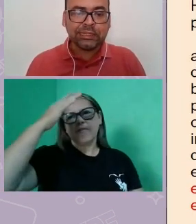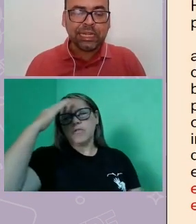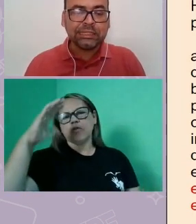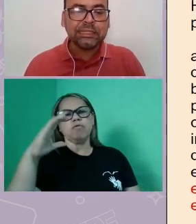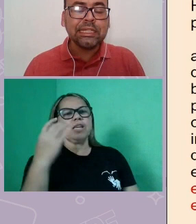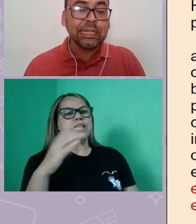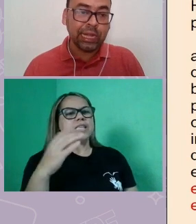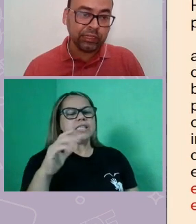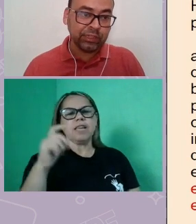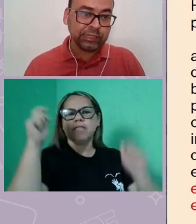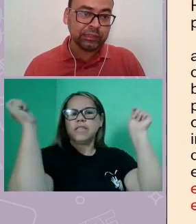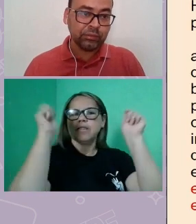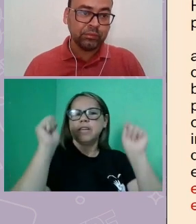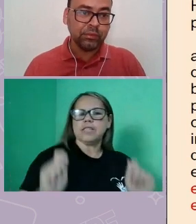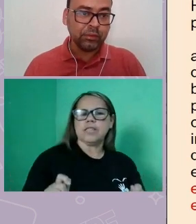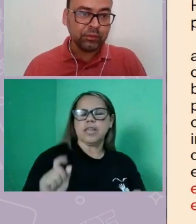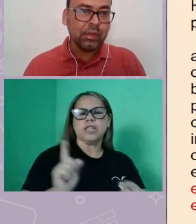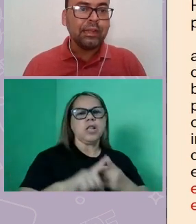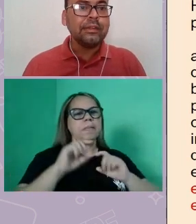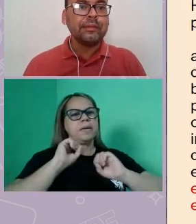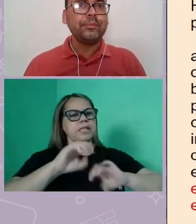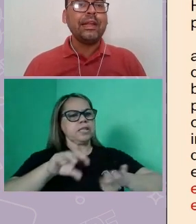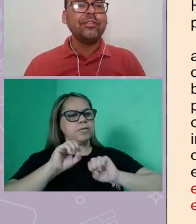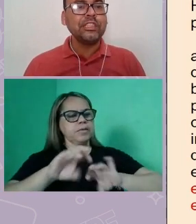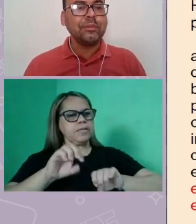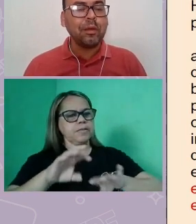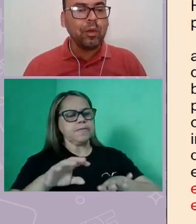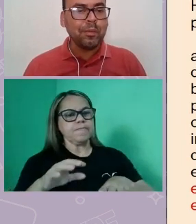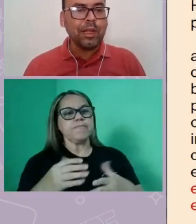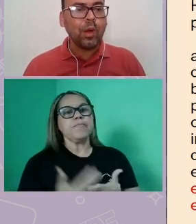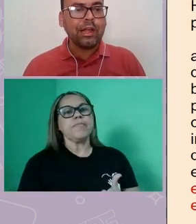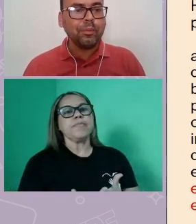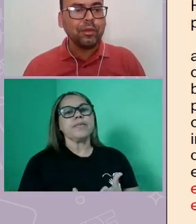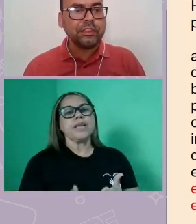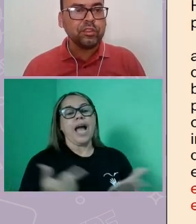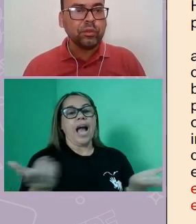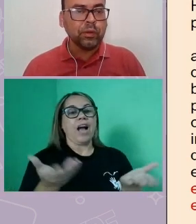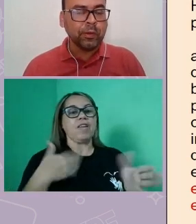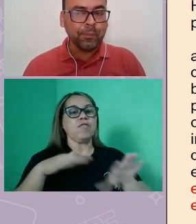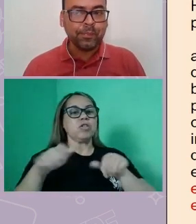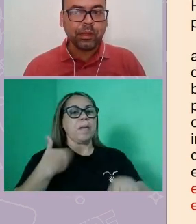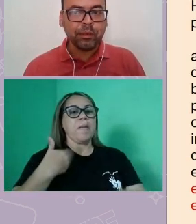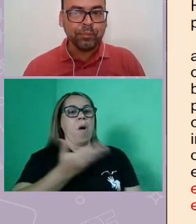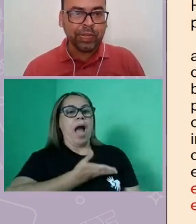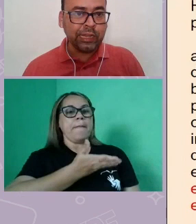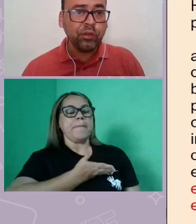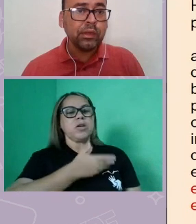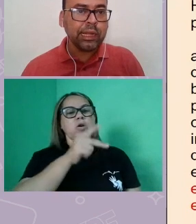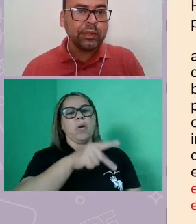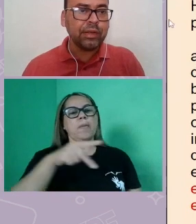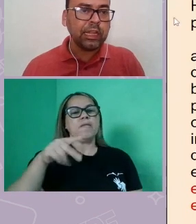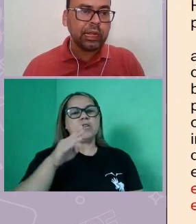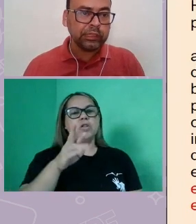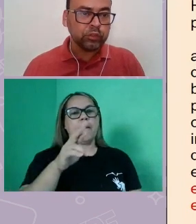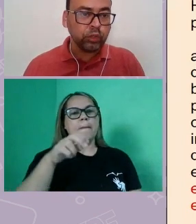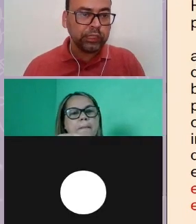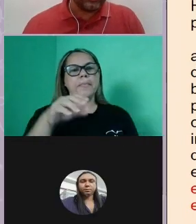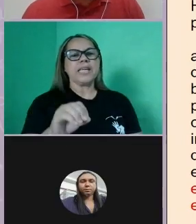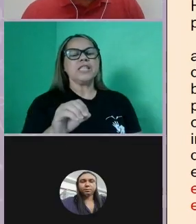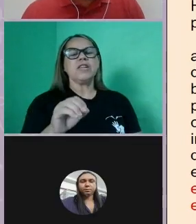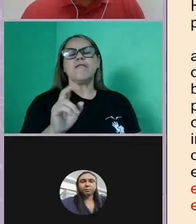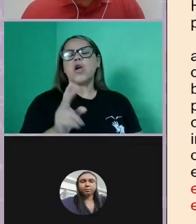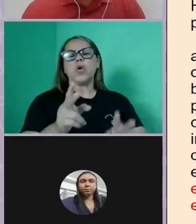nas artes e na educação eu vou chamar o meu amigo aqui o professor Breno que ele vai dar